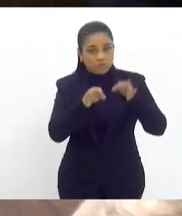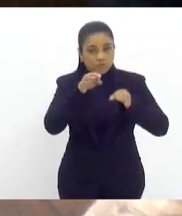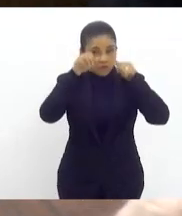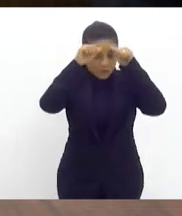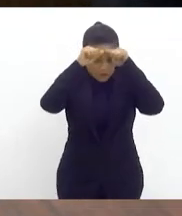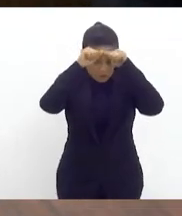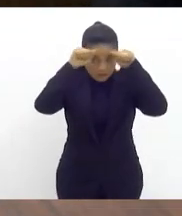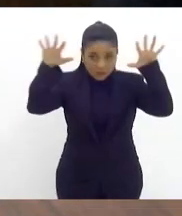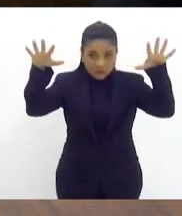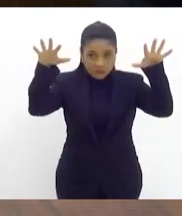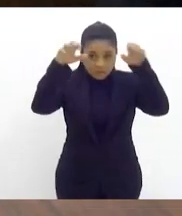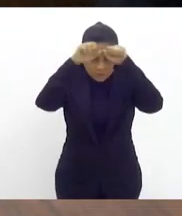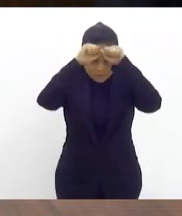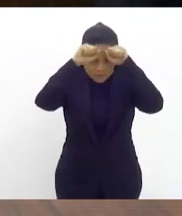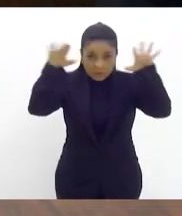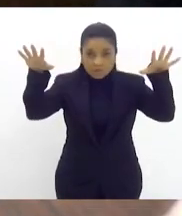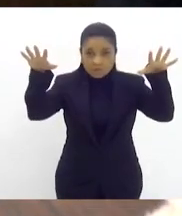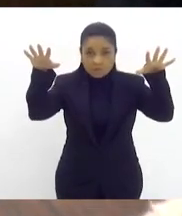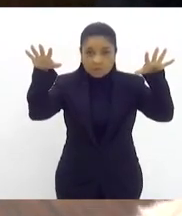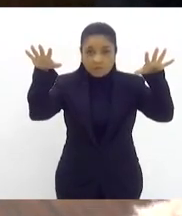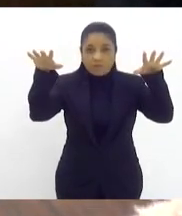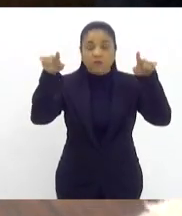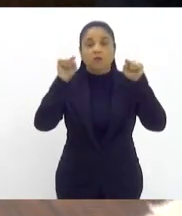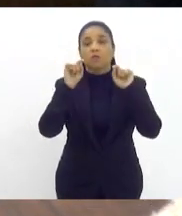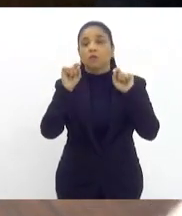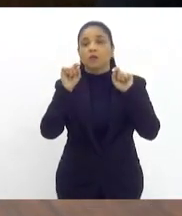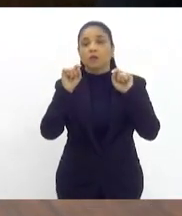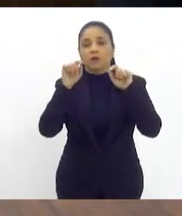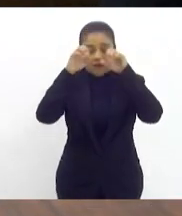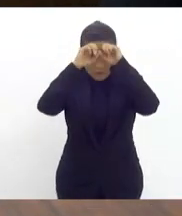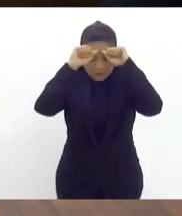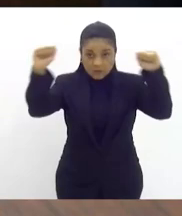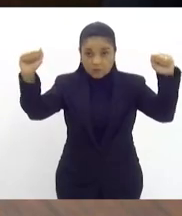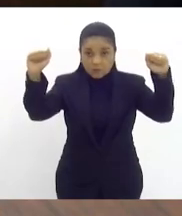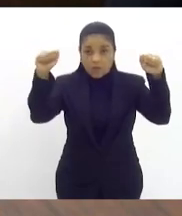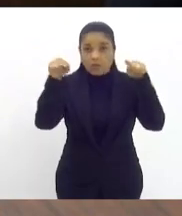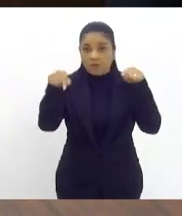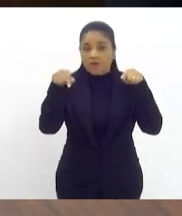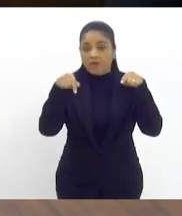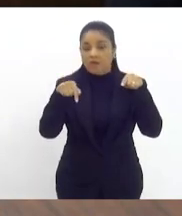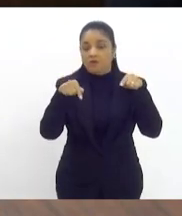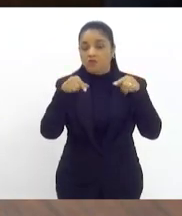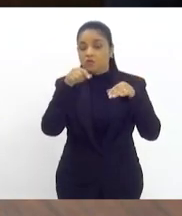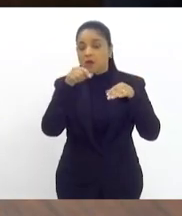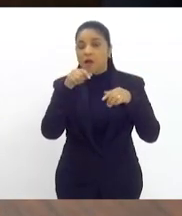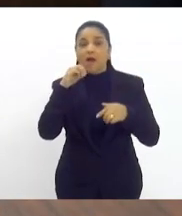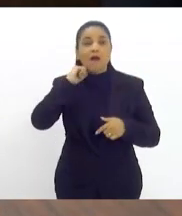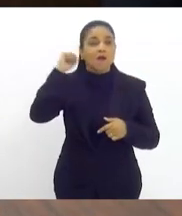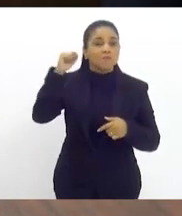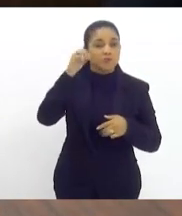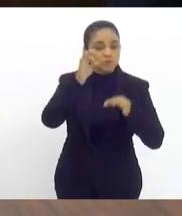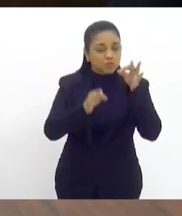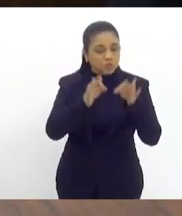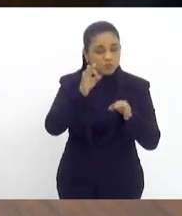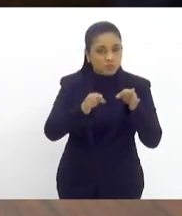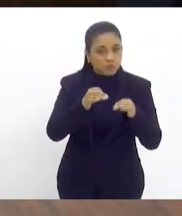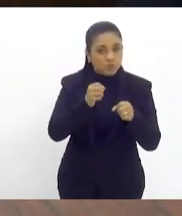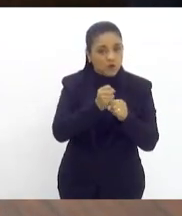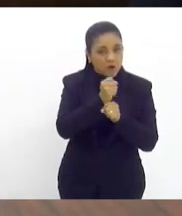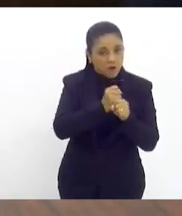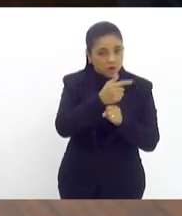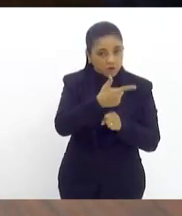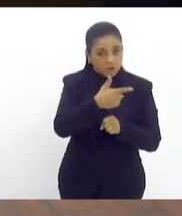abril deste ano, julgou constitucional um dispositivo da lei orgânica do